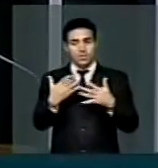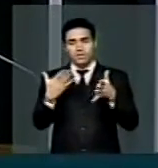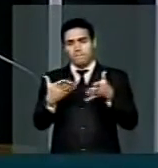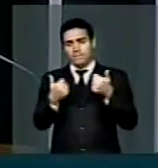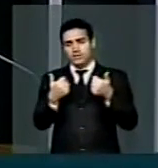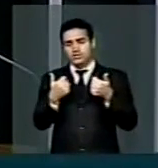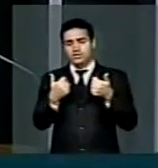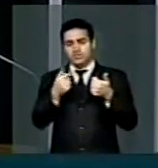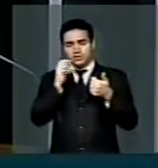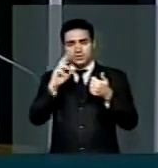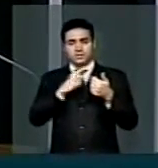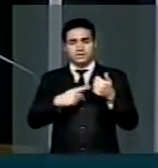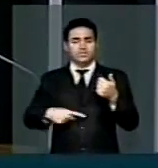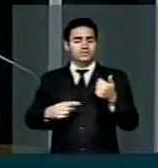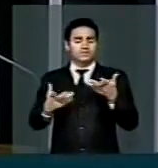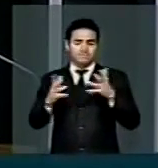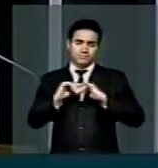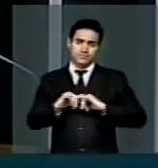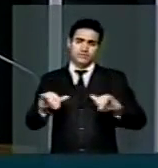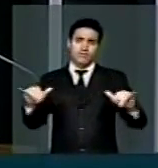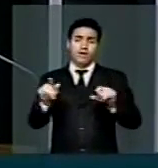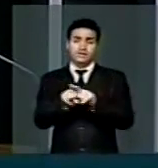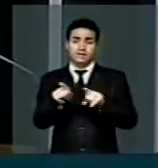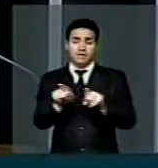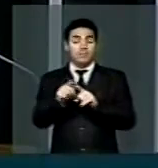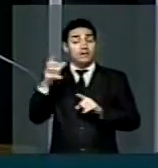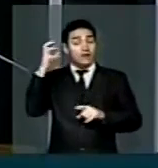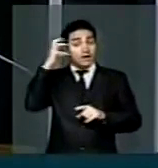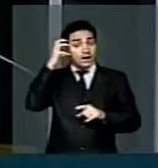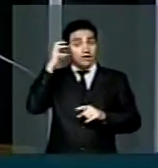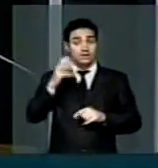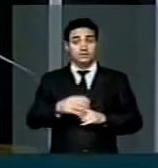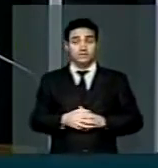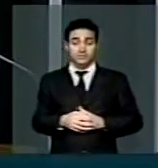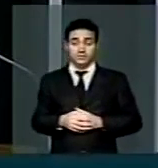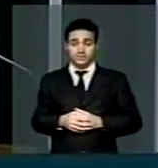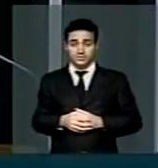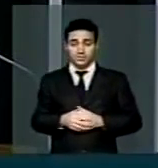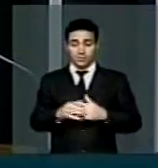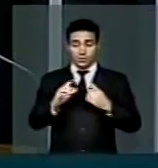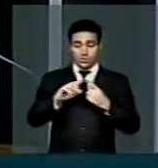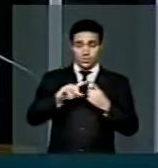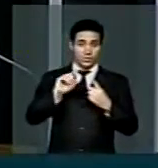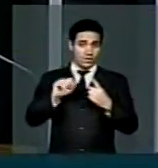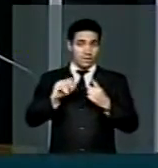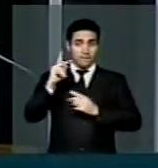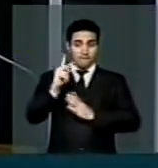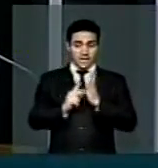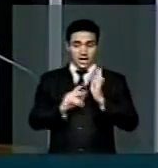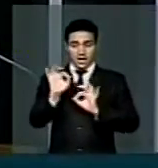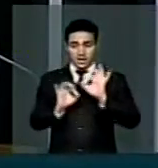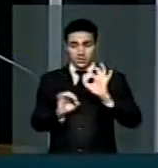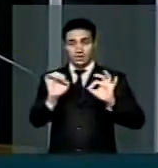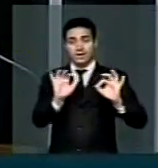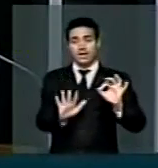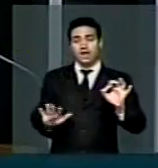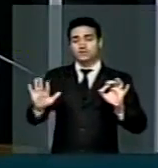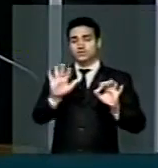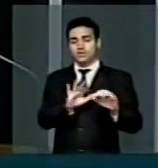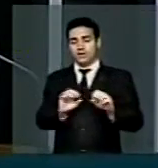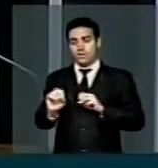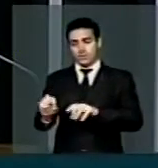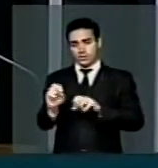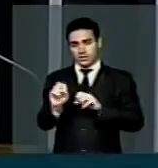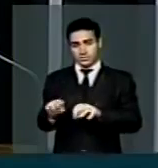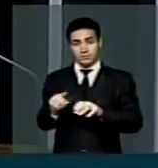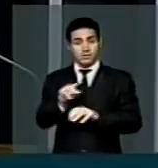que sejam transmitidos também pela voz do Brasil. Um trata do Plano Nacional de Educação.